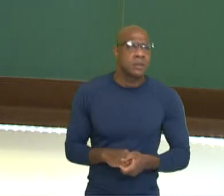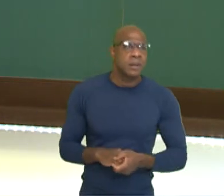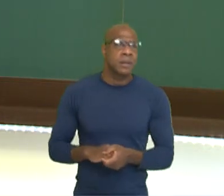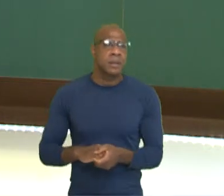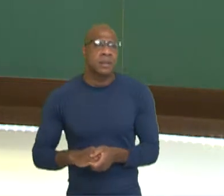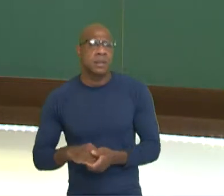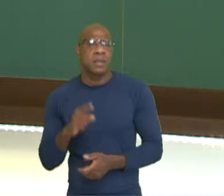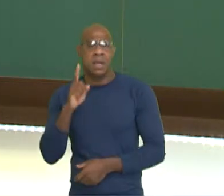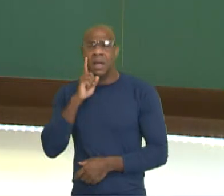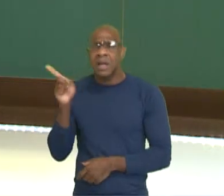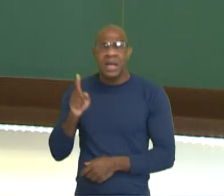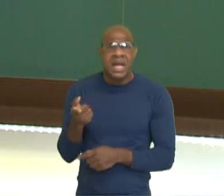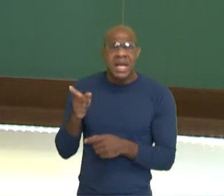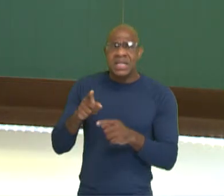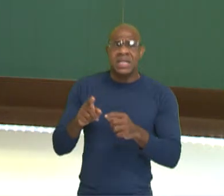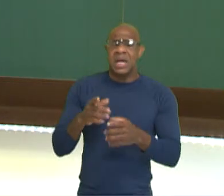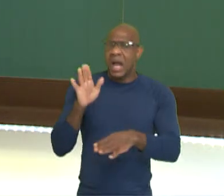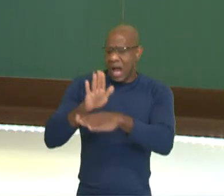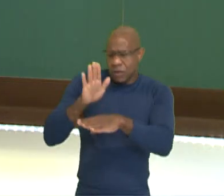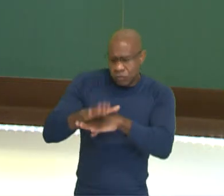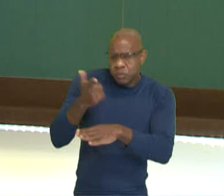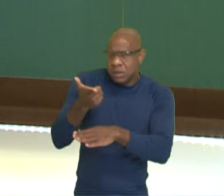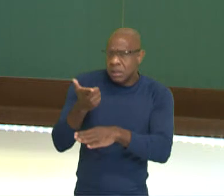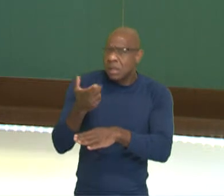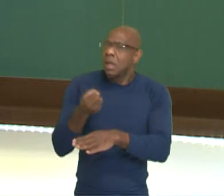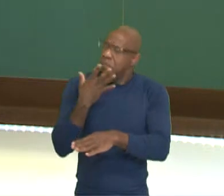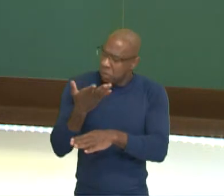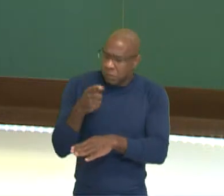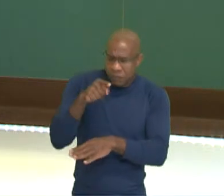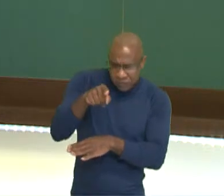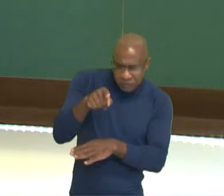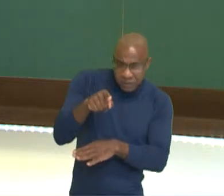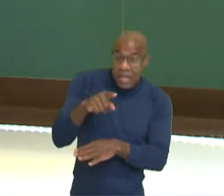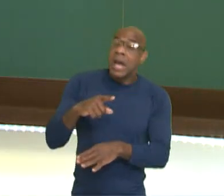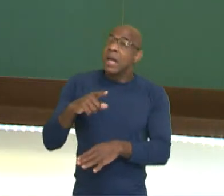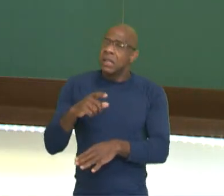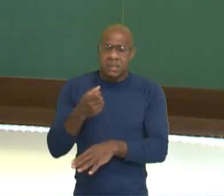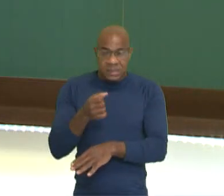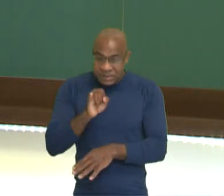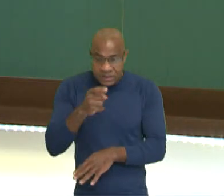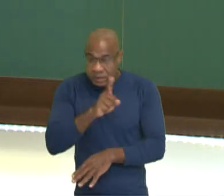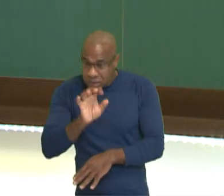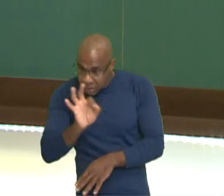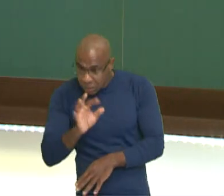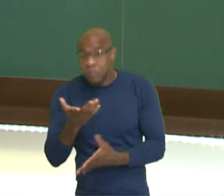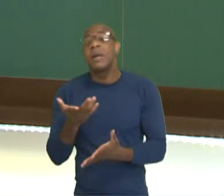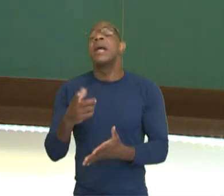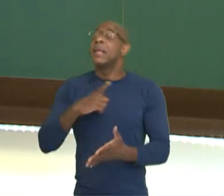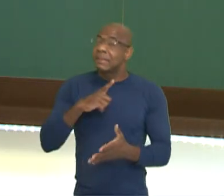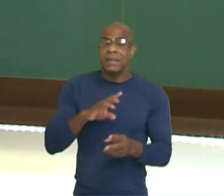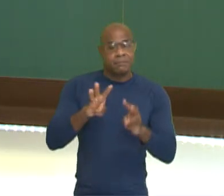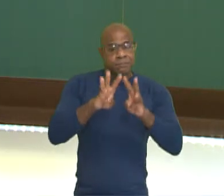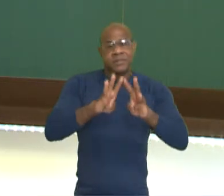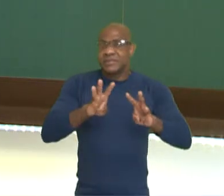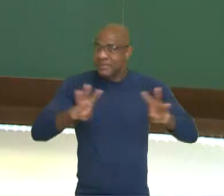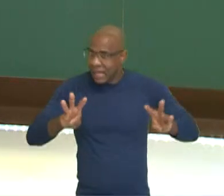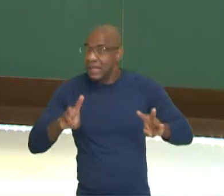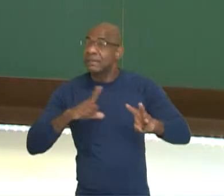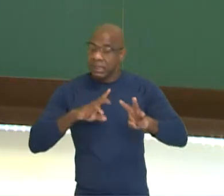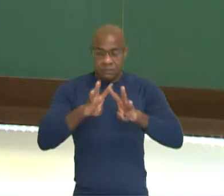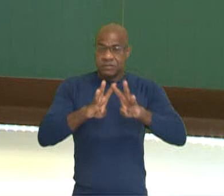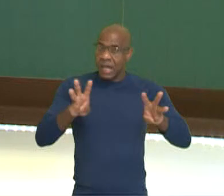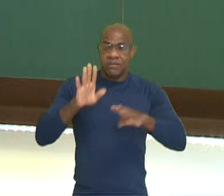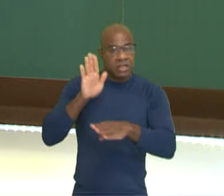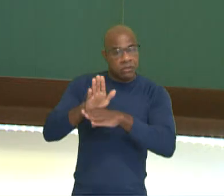dica o quê? Que tem sites, né, gratuitos que te ajudam a fazer testes vocacionais, né? Dá uma pesquisadinha aí